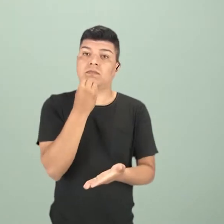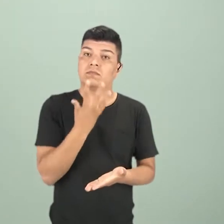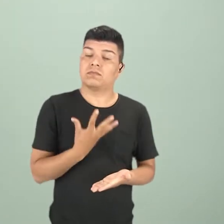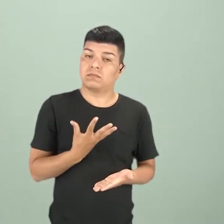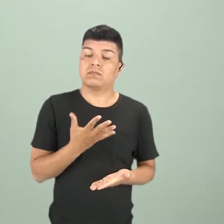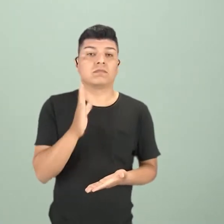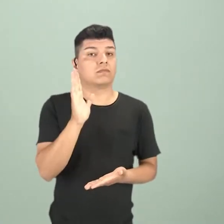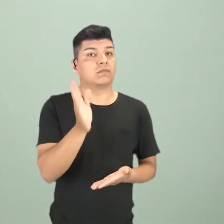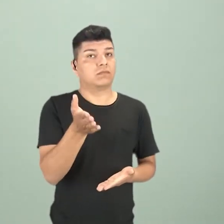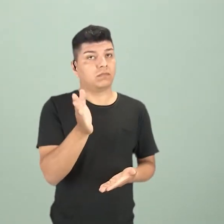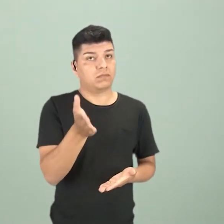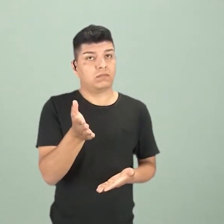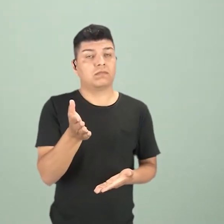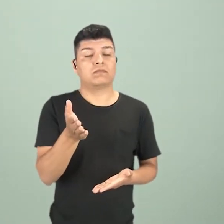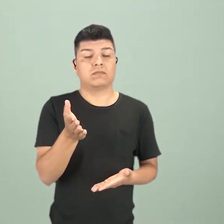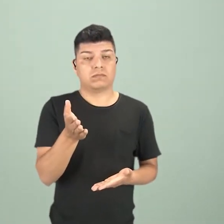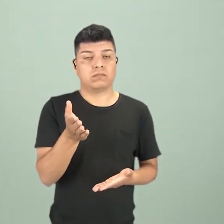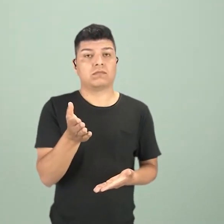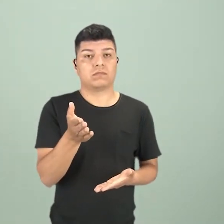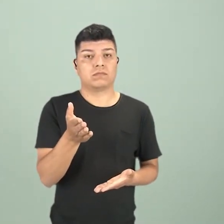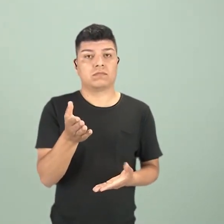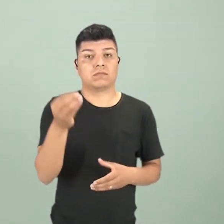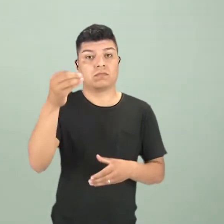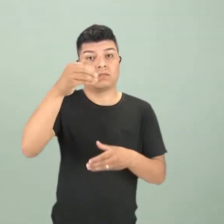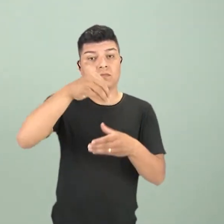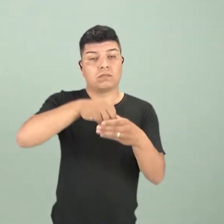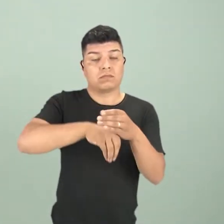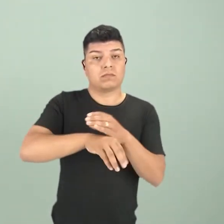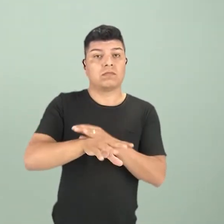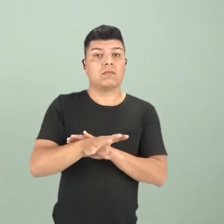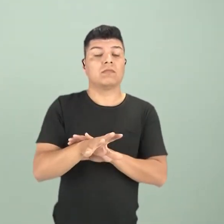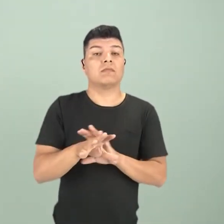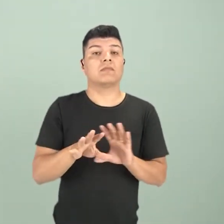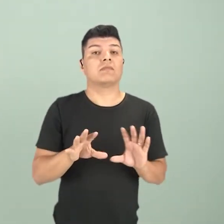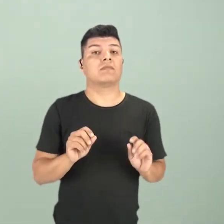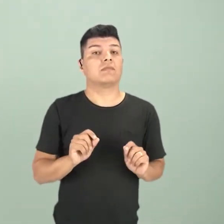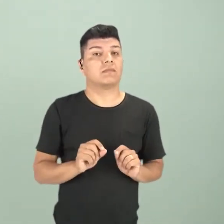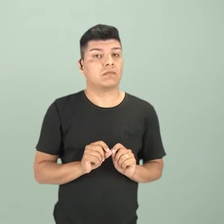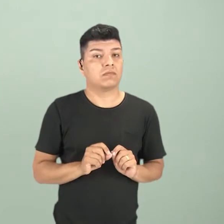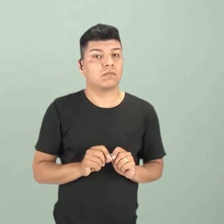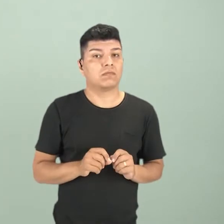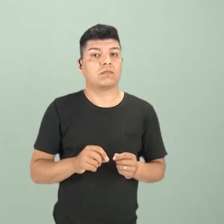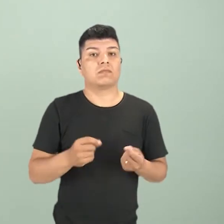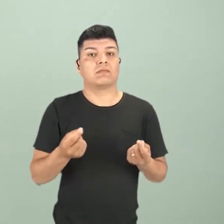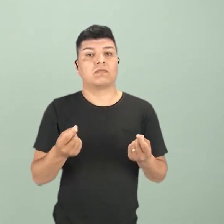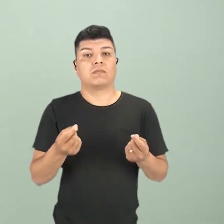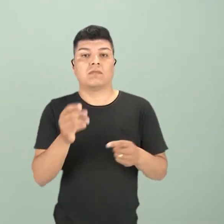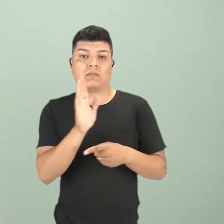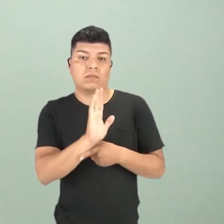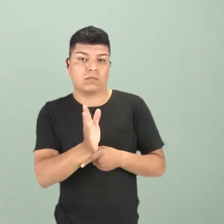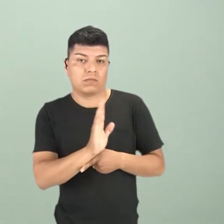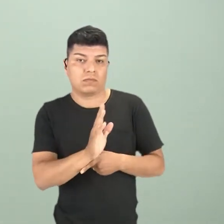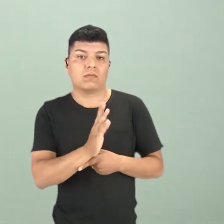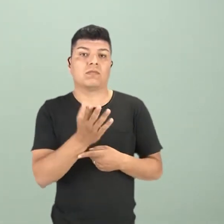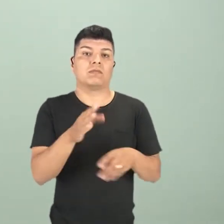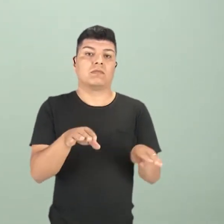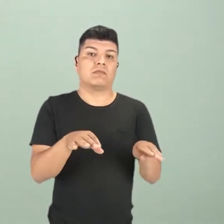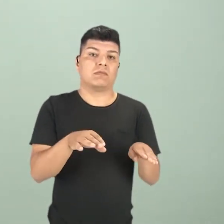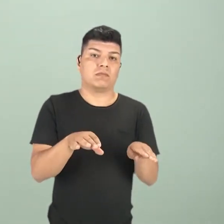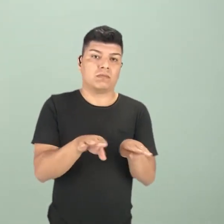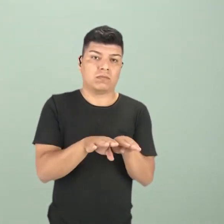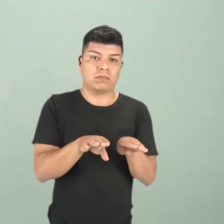já foi até colocado em séries e filmes e tudo mais